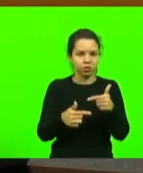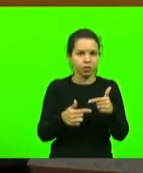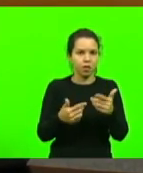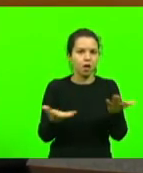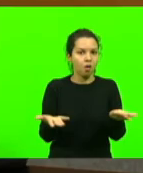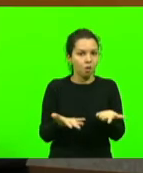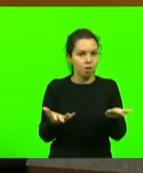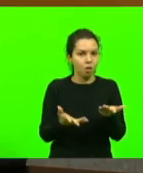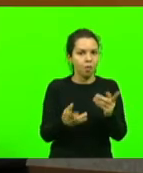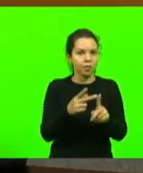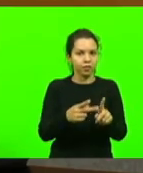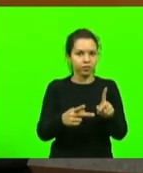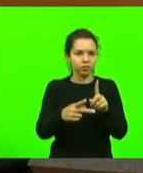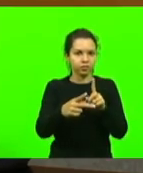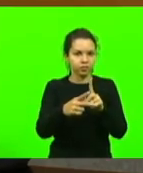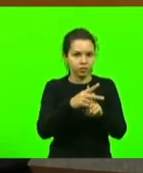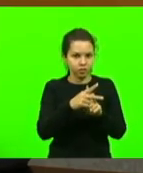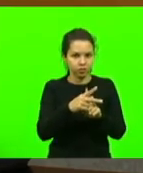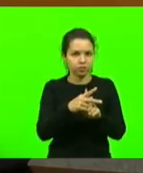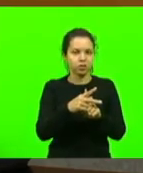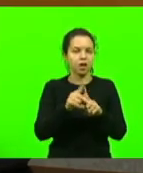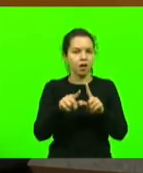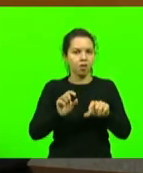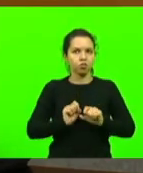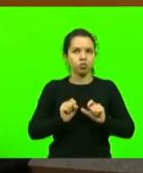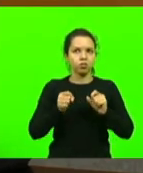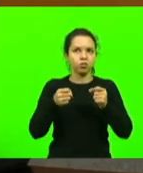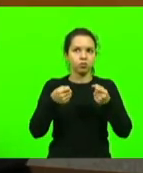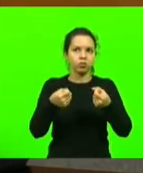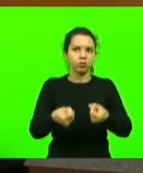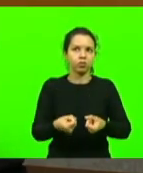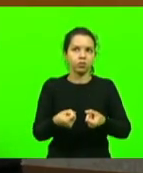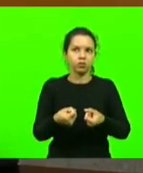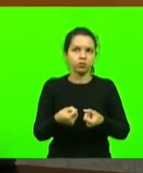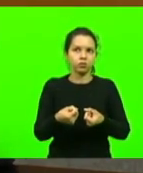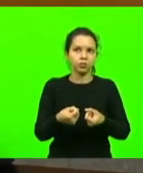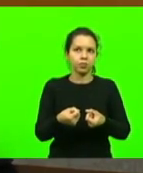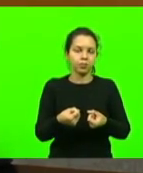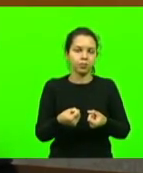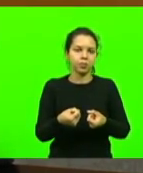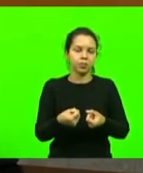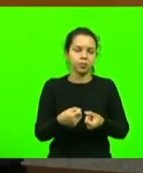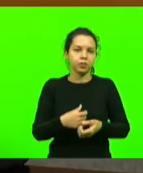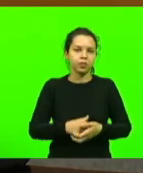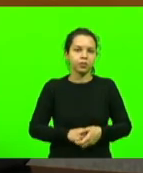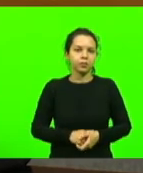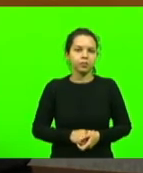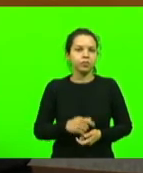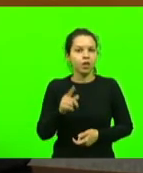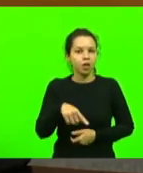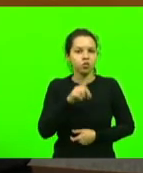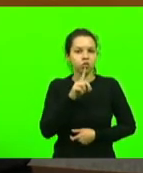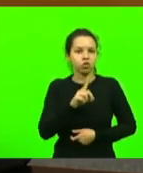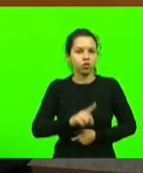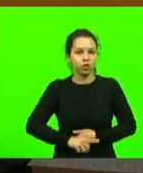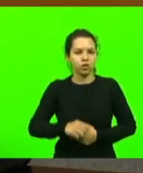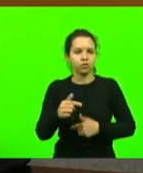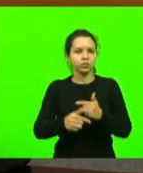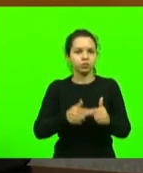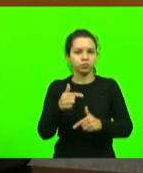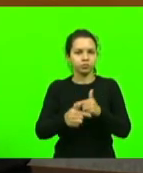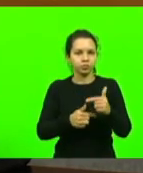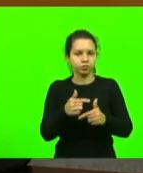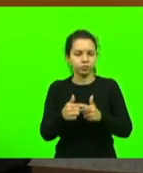previdenciária e é o esforço e é a pá de cal sobre o direito dos trabalhadores